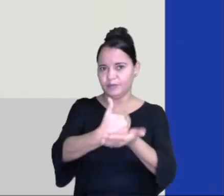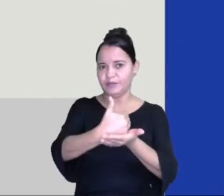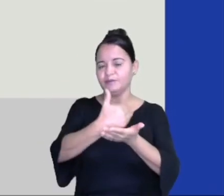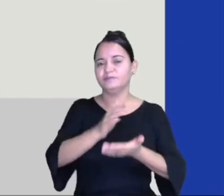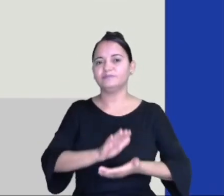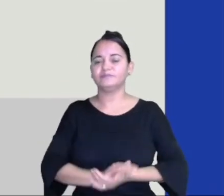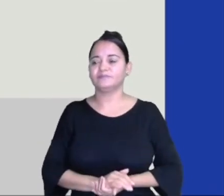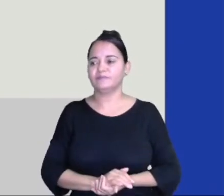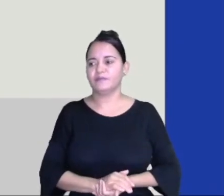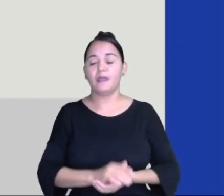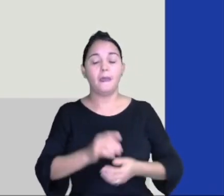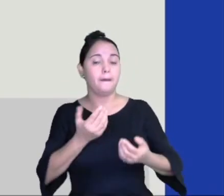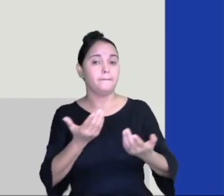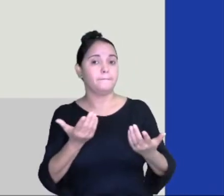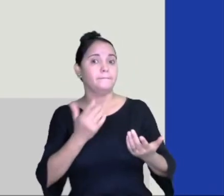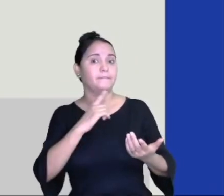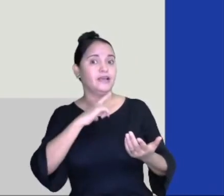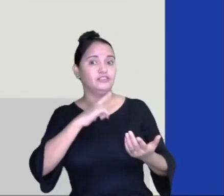rasturada